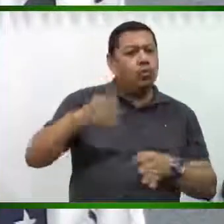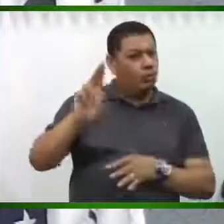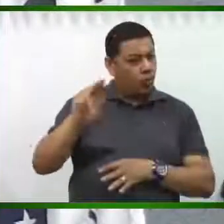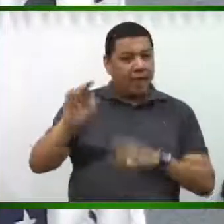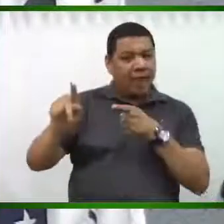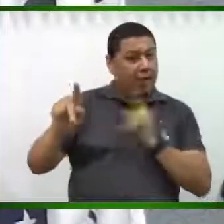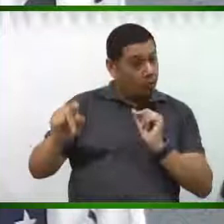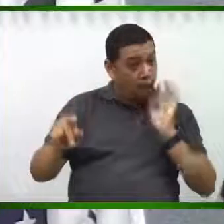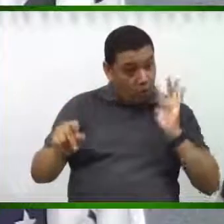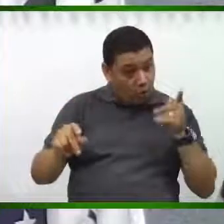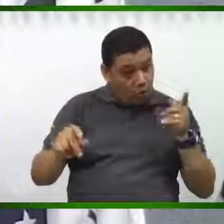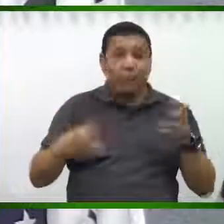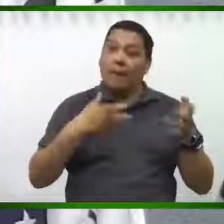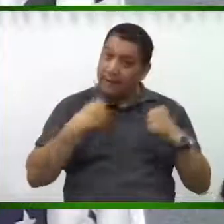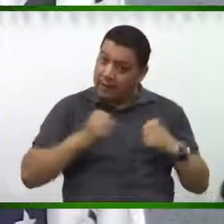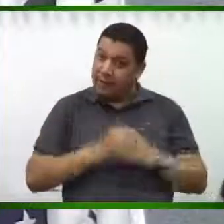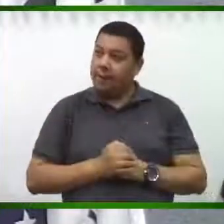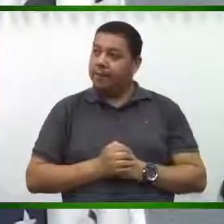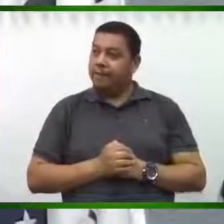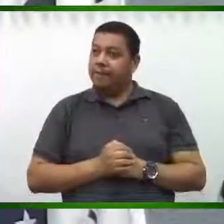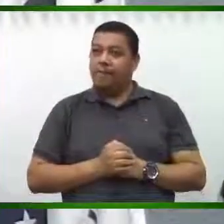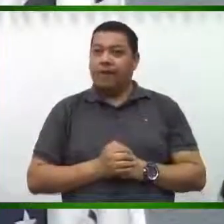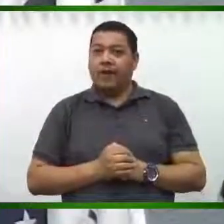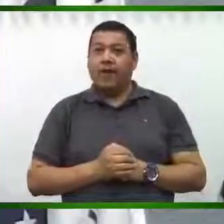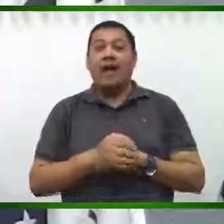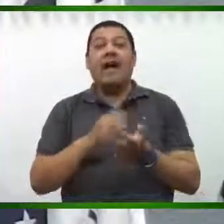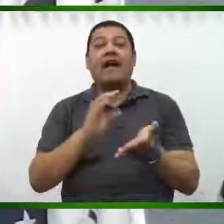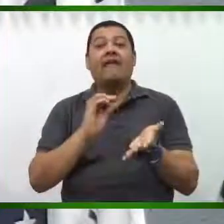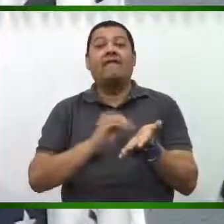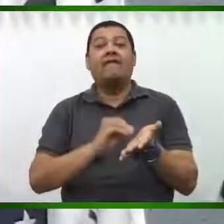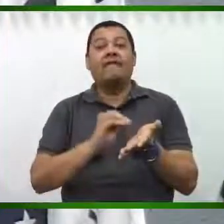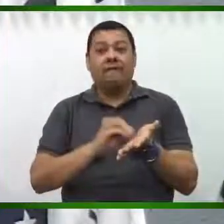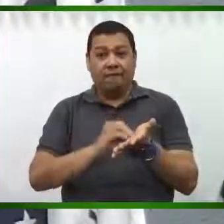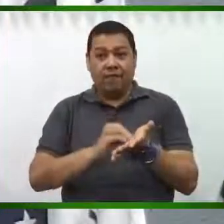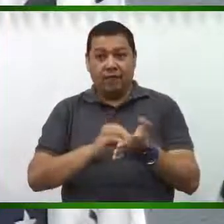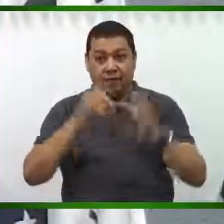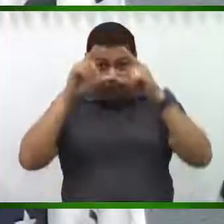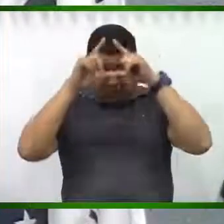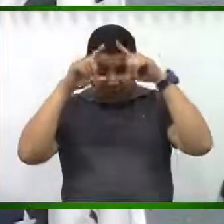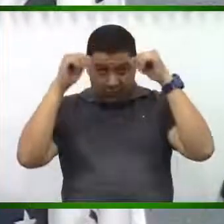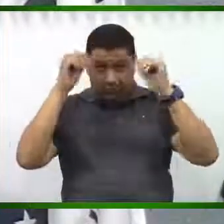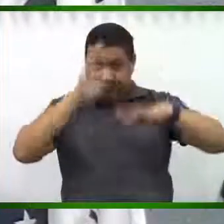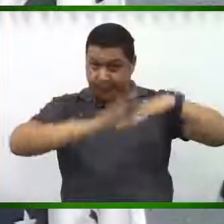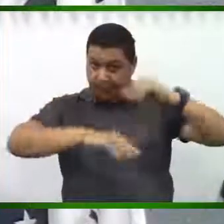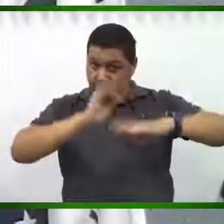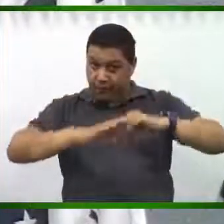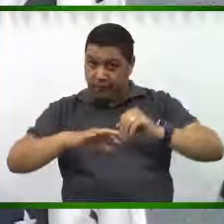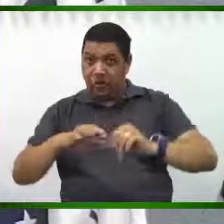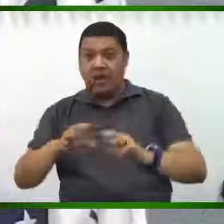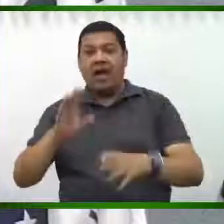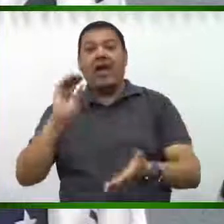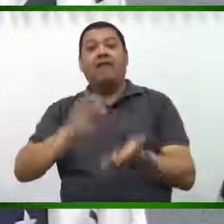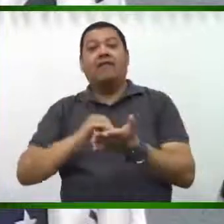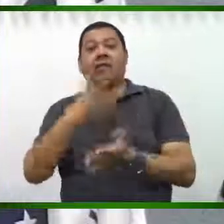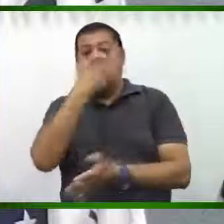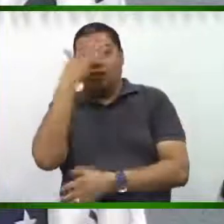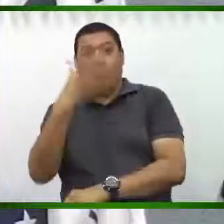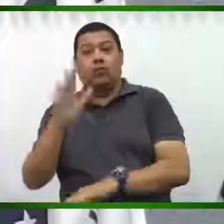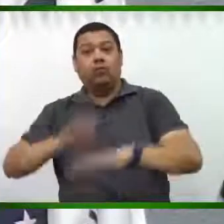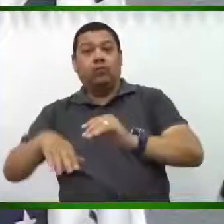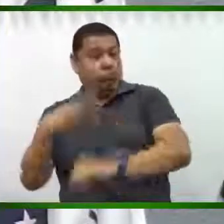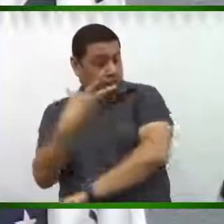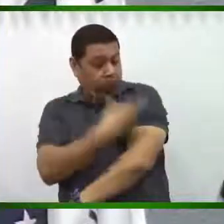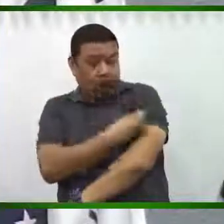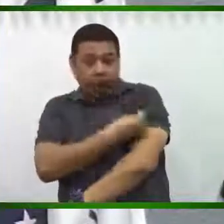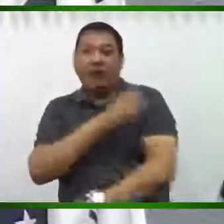nós estamos aí com falta de enfermeiro para aplicar as vacinas ali naquele postinho